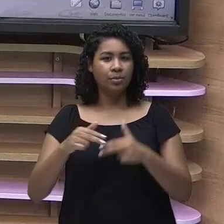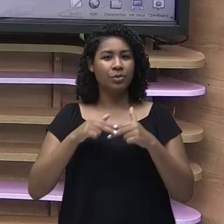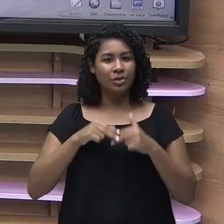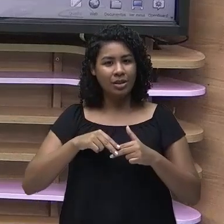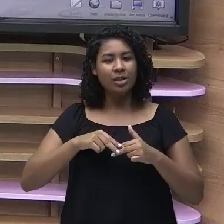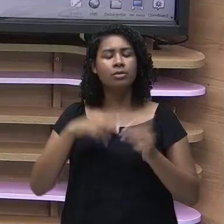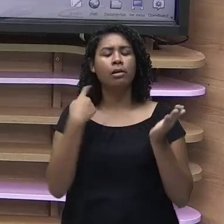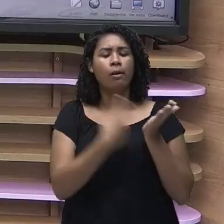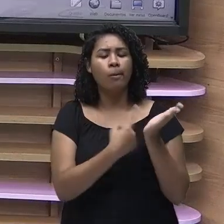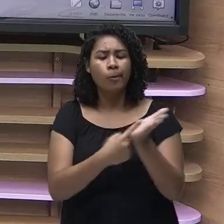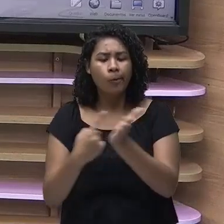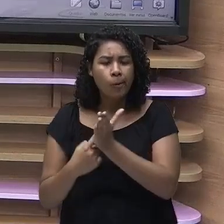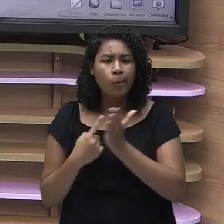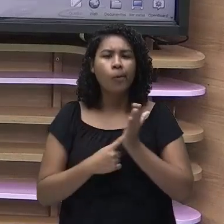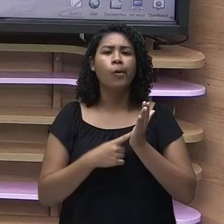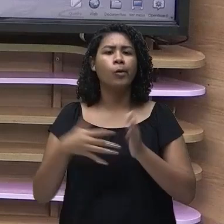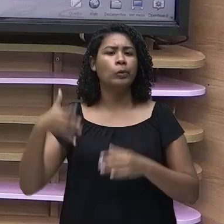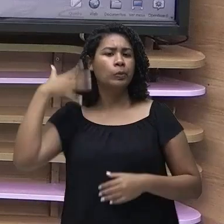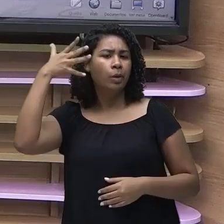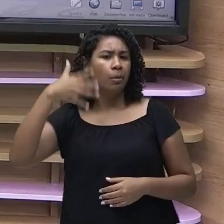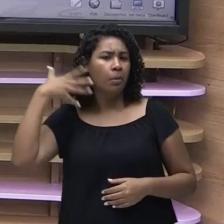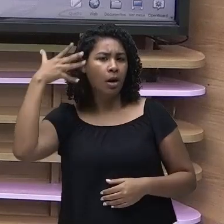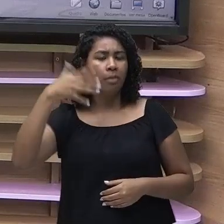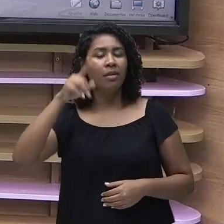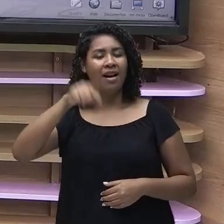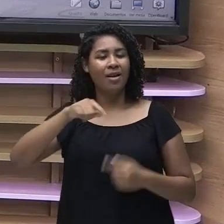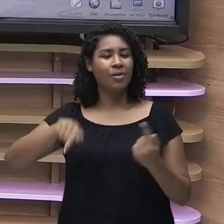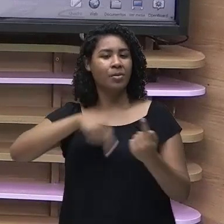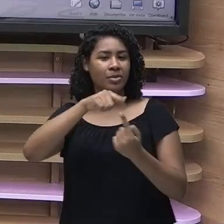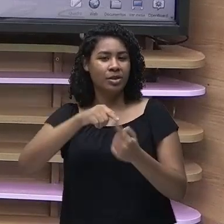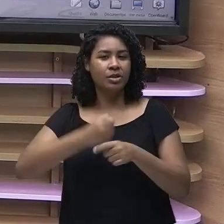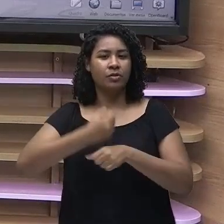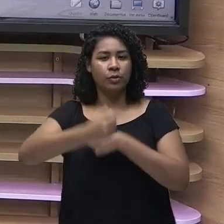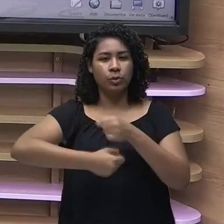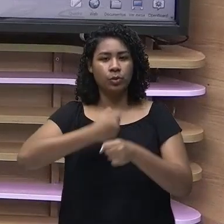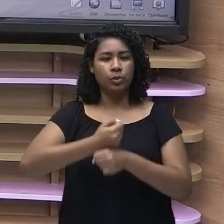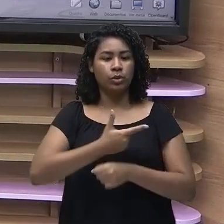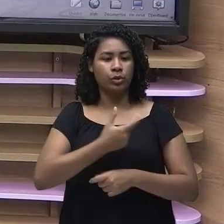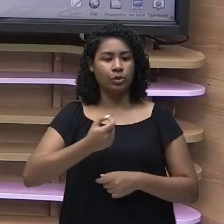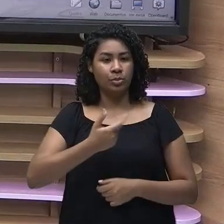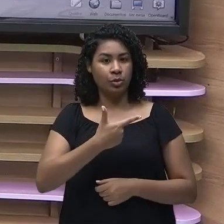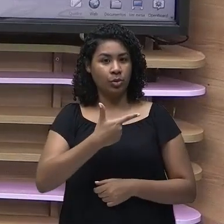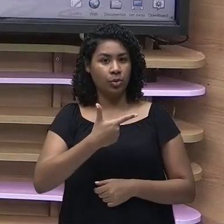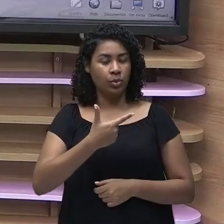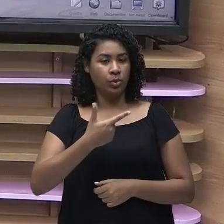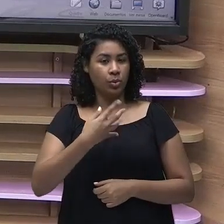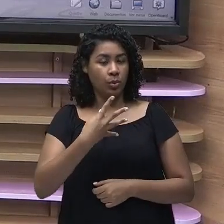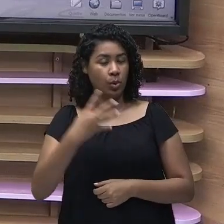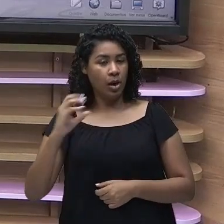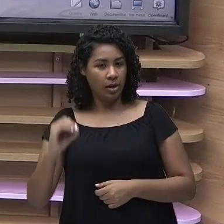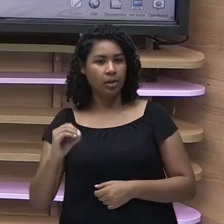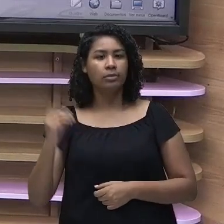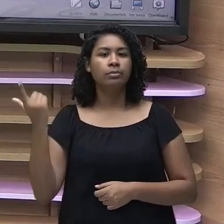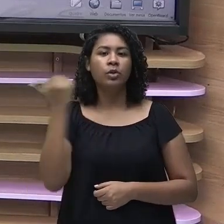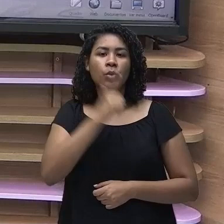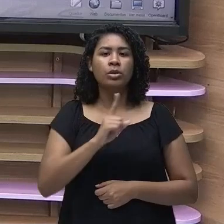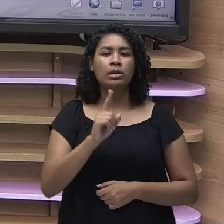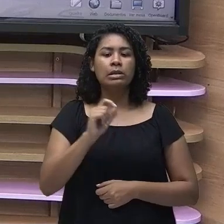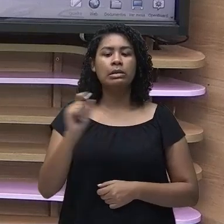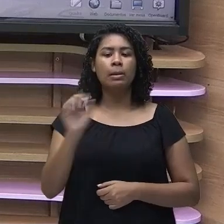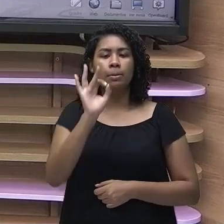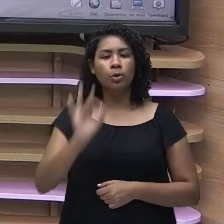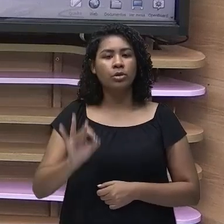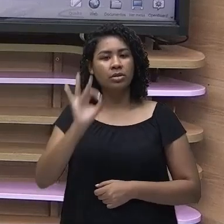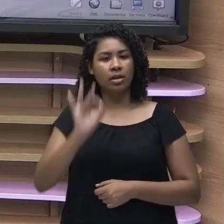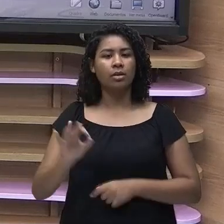desses tratados, é justamente chegar ali ó, em 2040 e essa redução atingir 100%. Tá? Então, essa é a